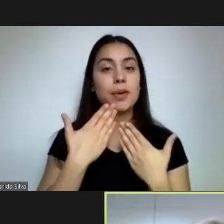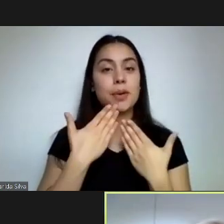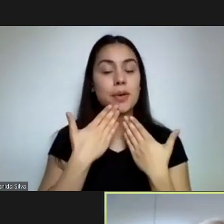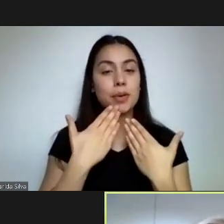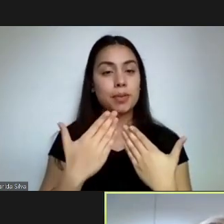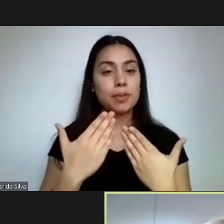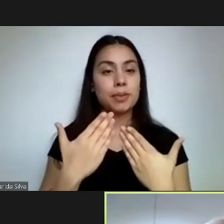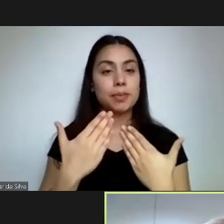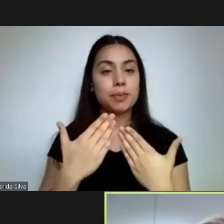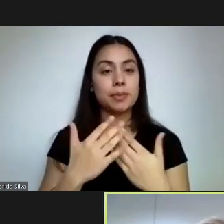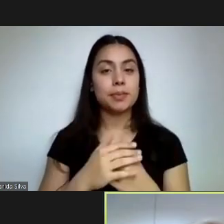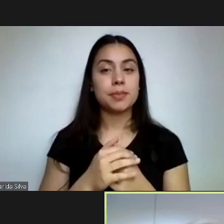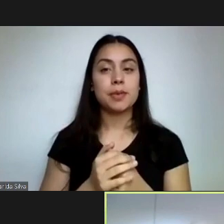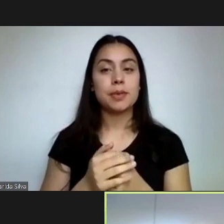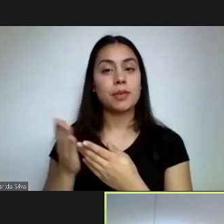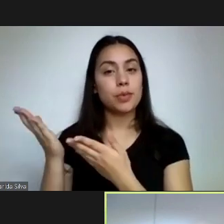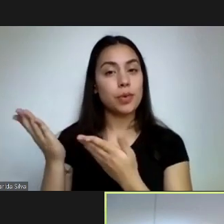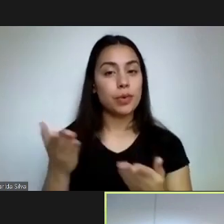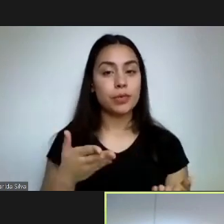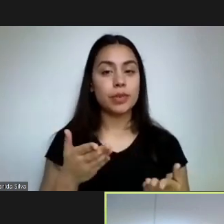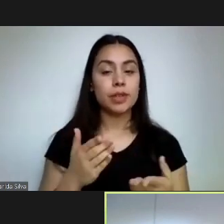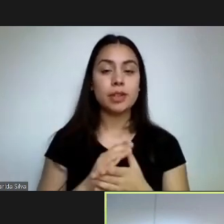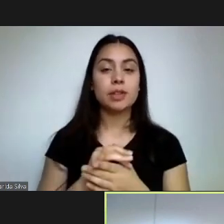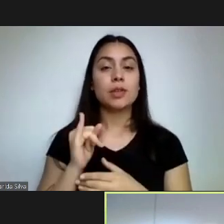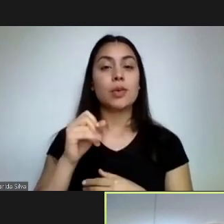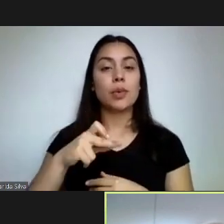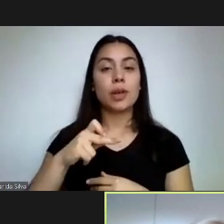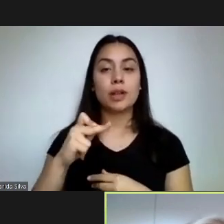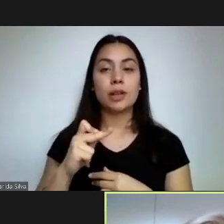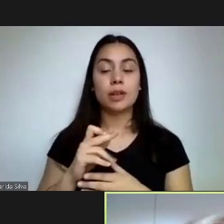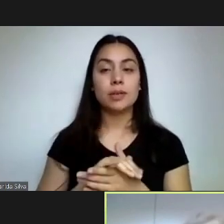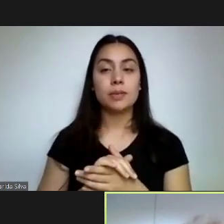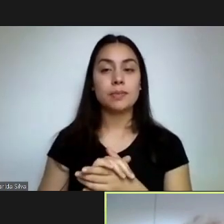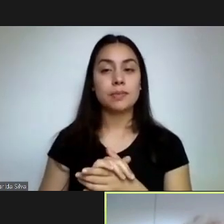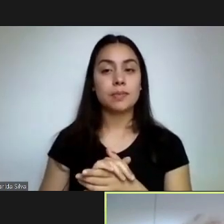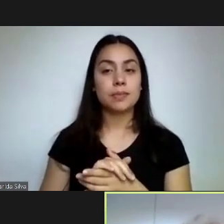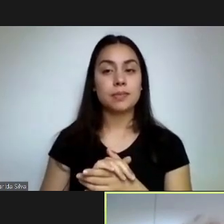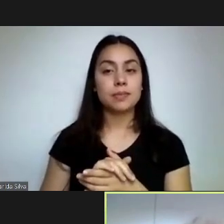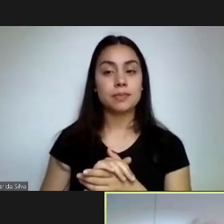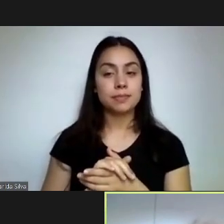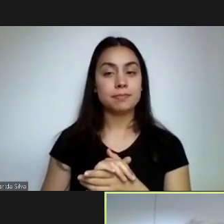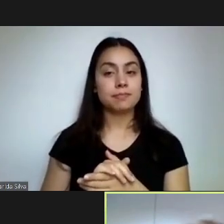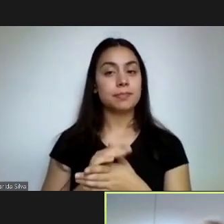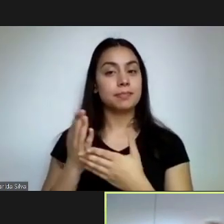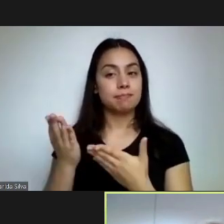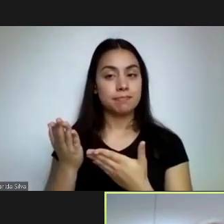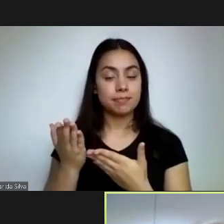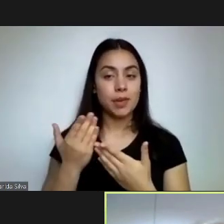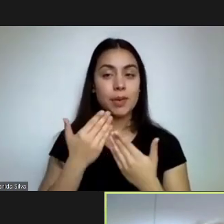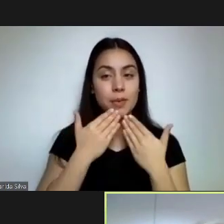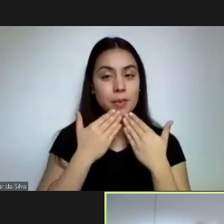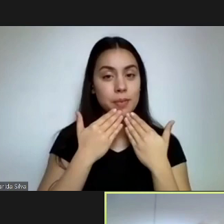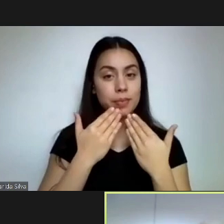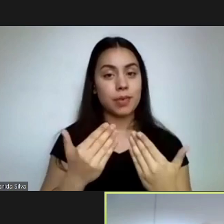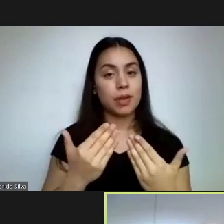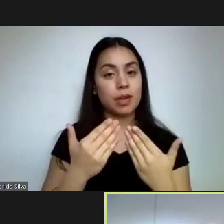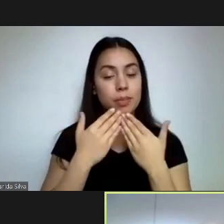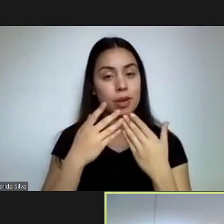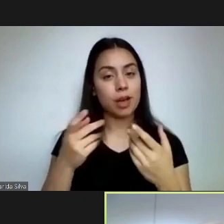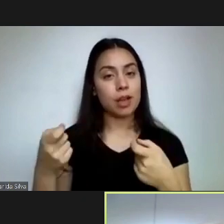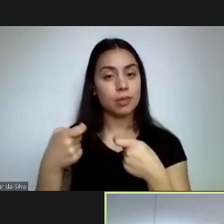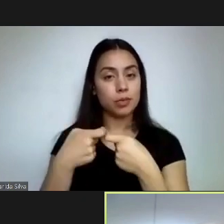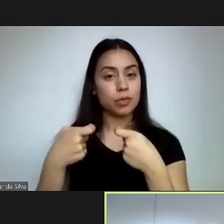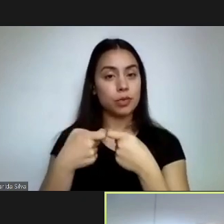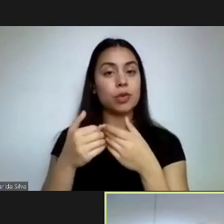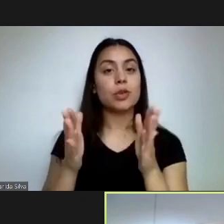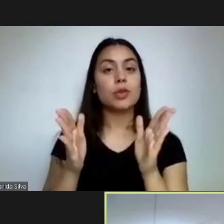também Paulina pelo convite, cumprimento as minhas colegas de painel, todos os que nos estão a ver e